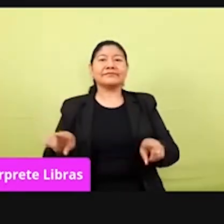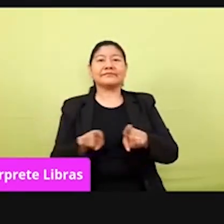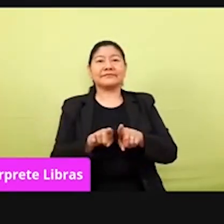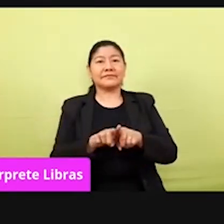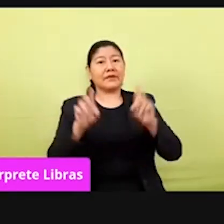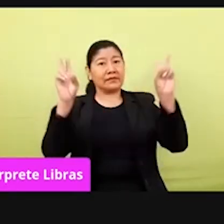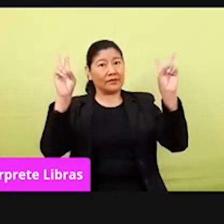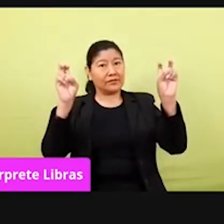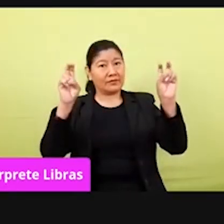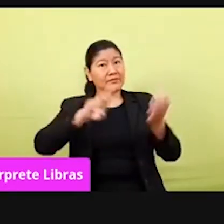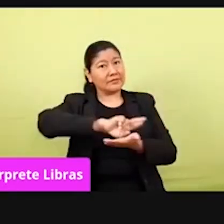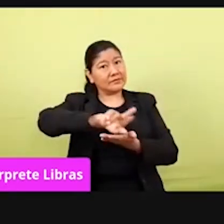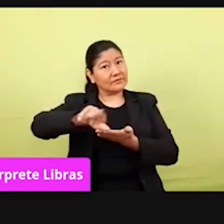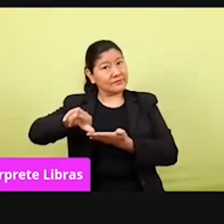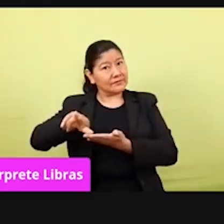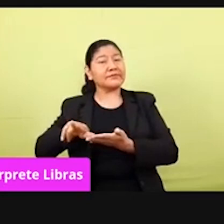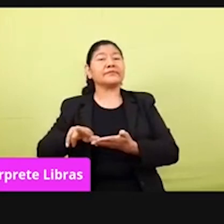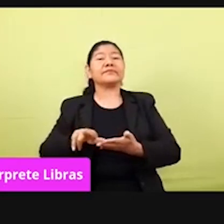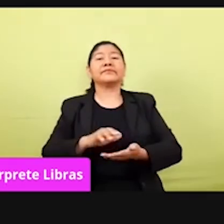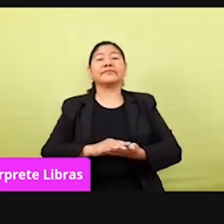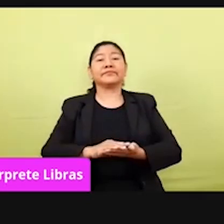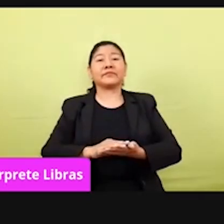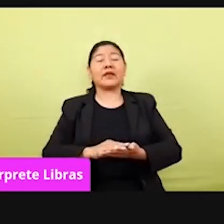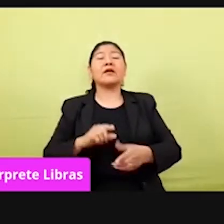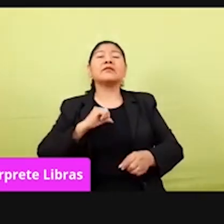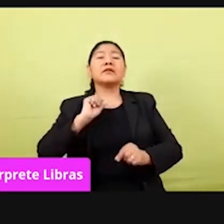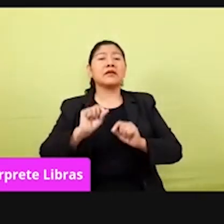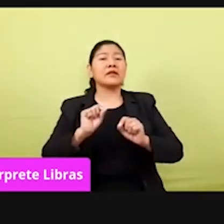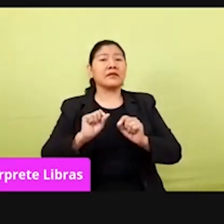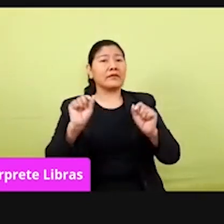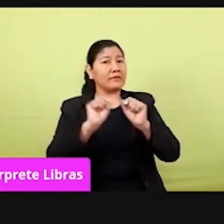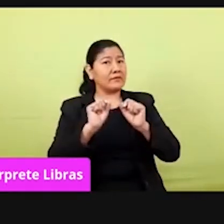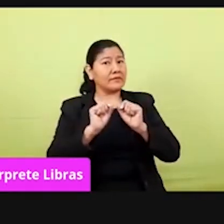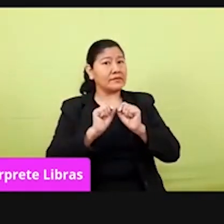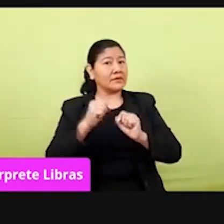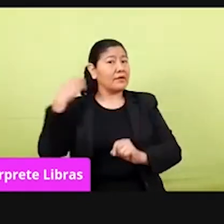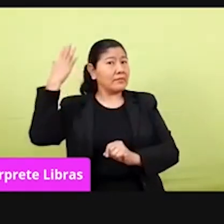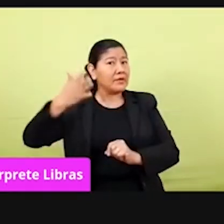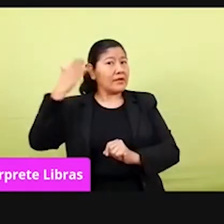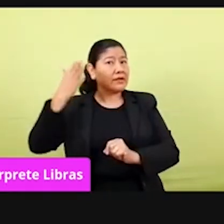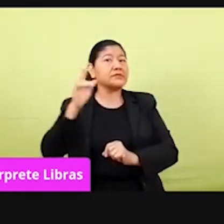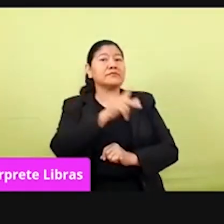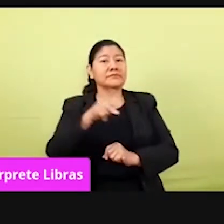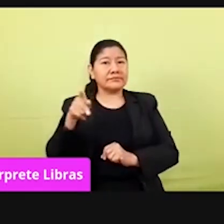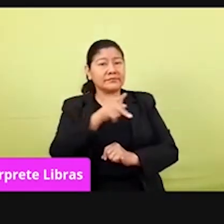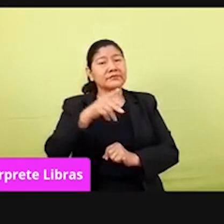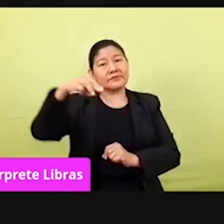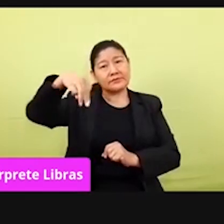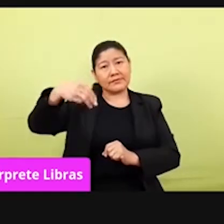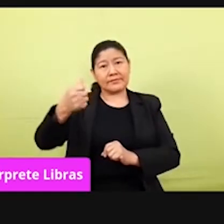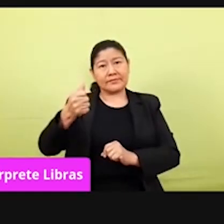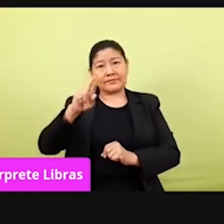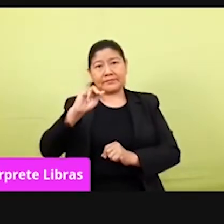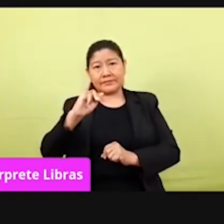de temas contemporâneos transversais, ministrada pela mestre professora Maria das